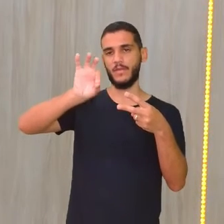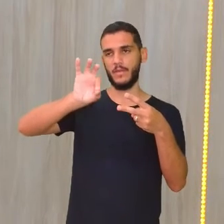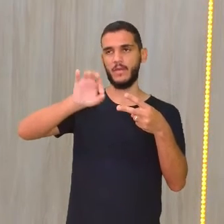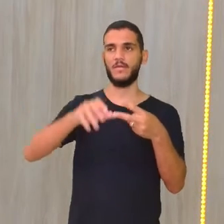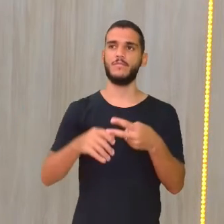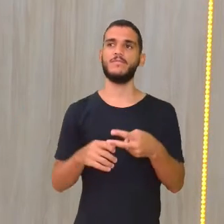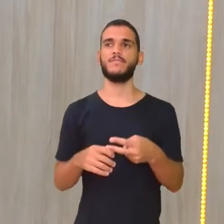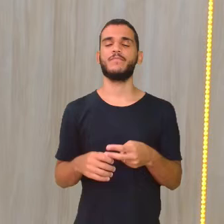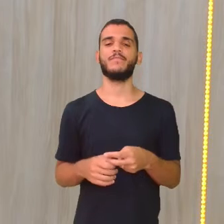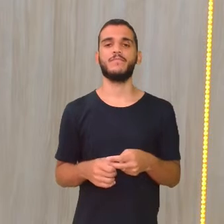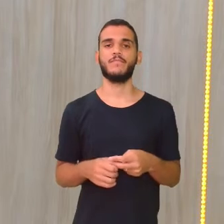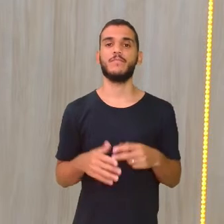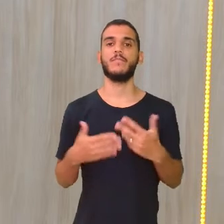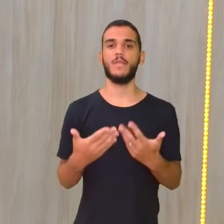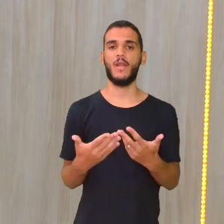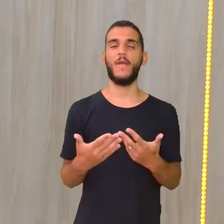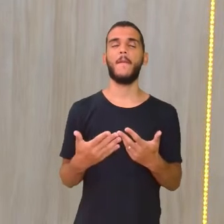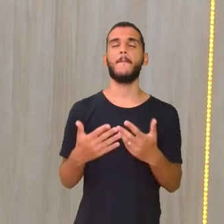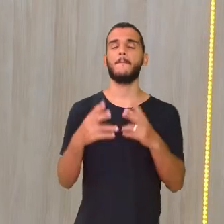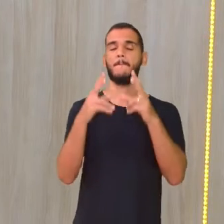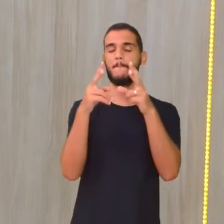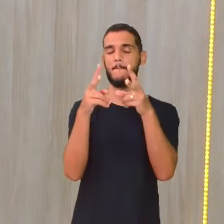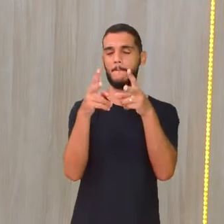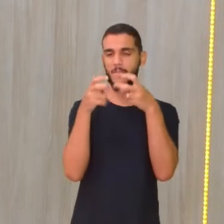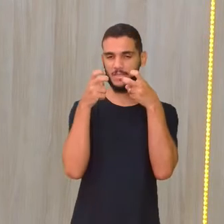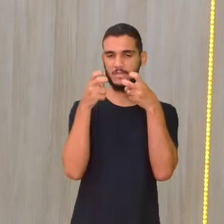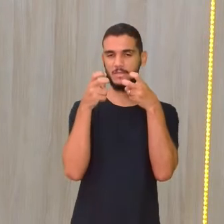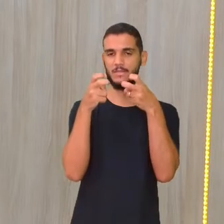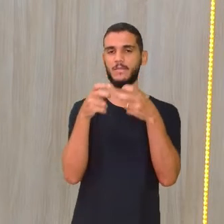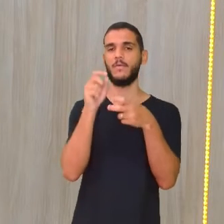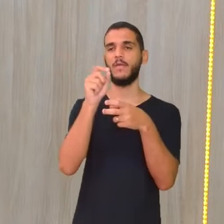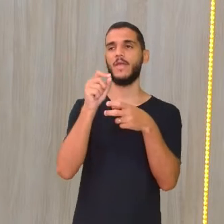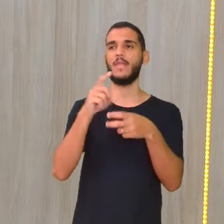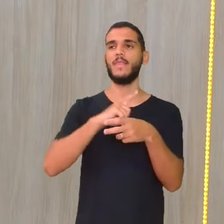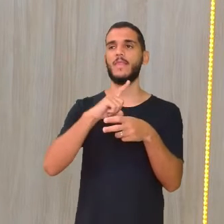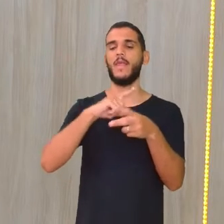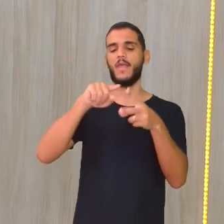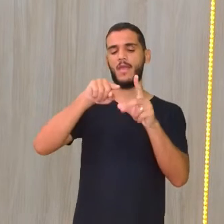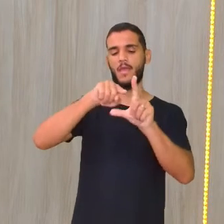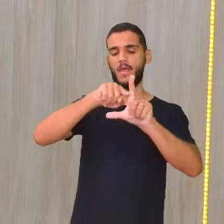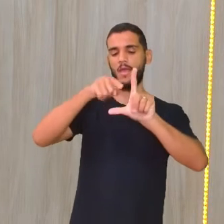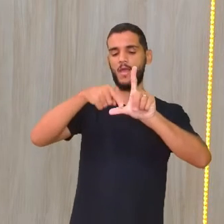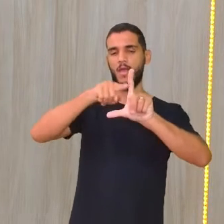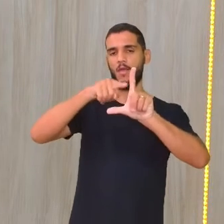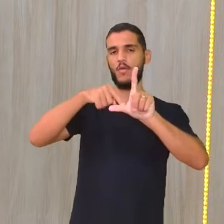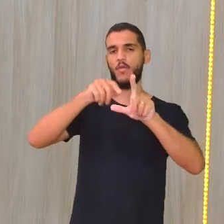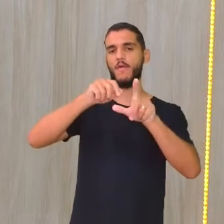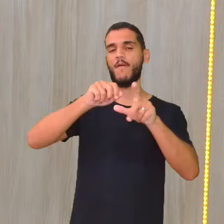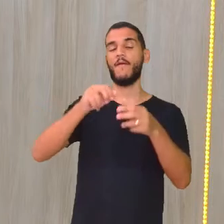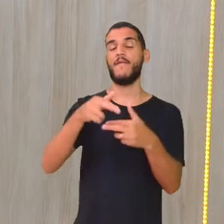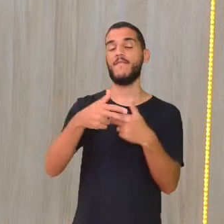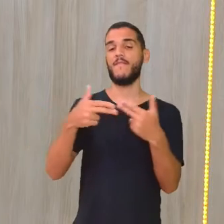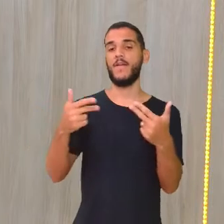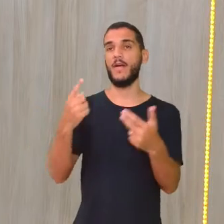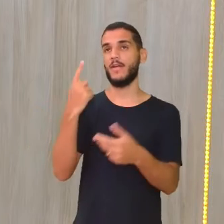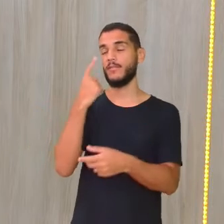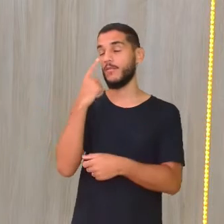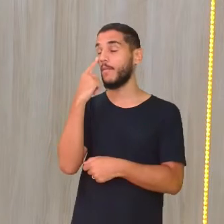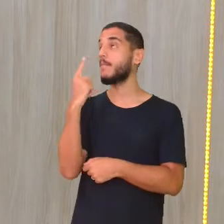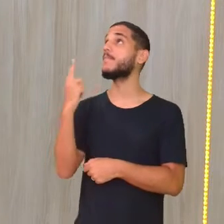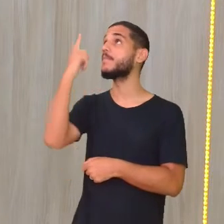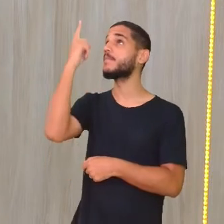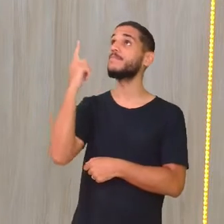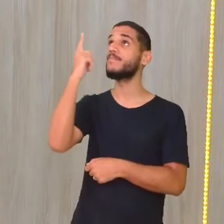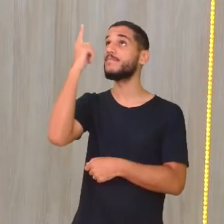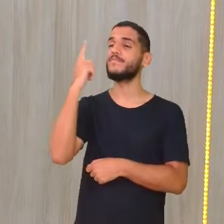que eu botei o esquadro aqui de 90 e o acutângulo, este ângulo aqui é menor que 90, ó, sobra